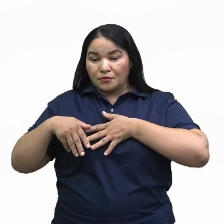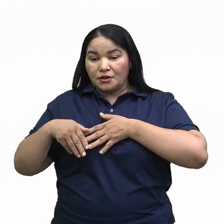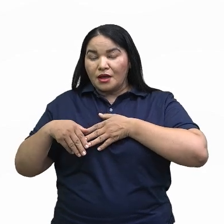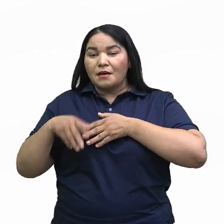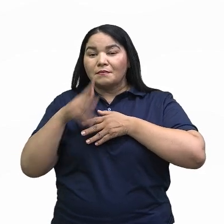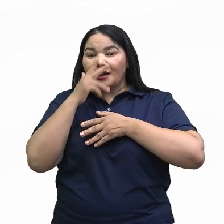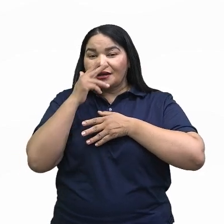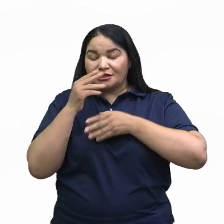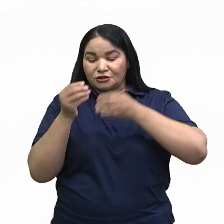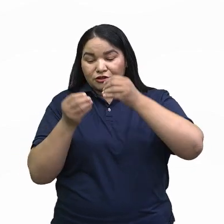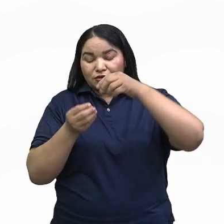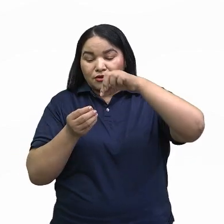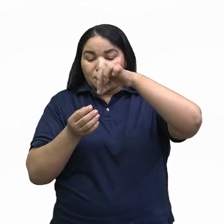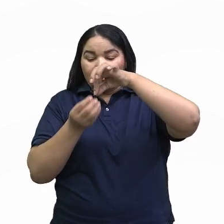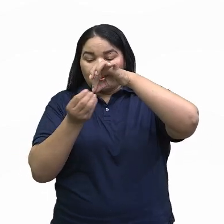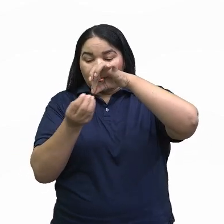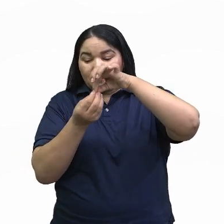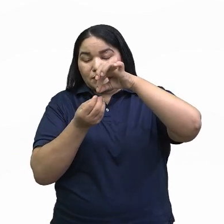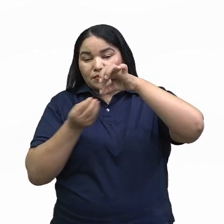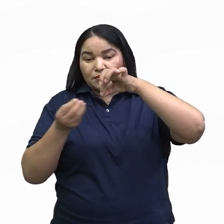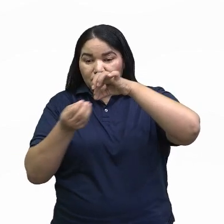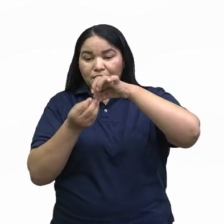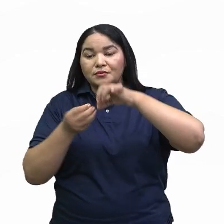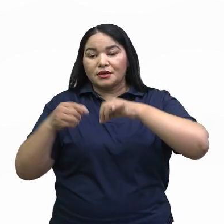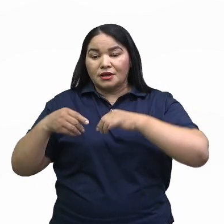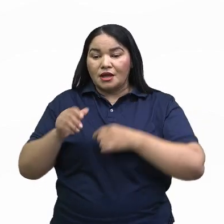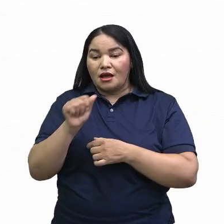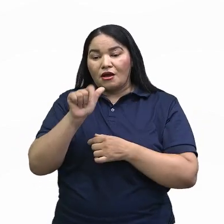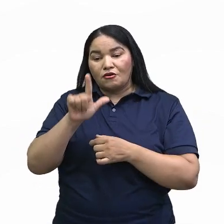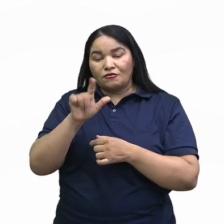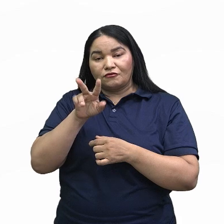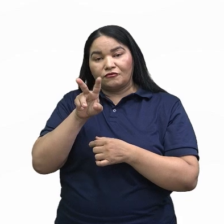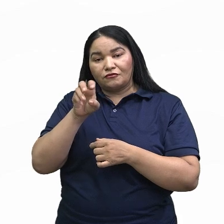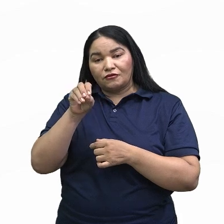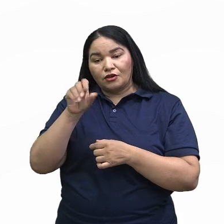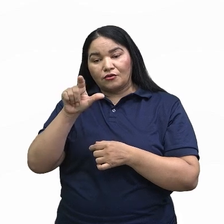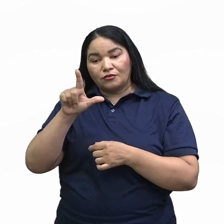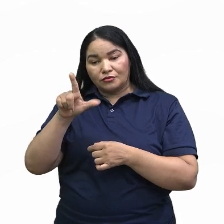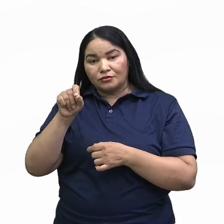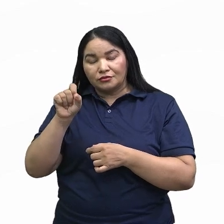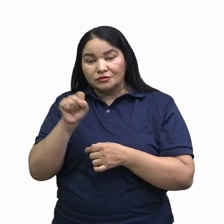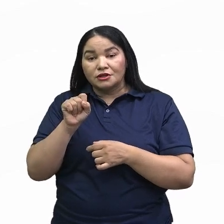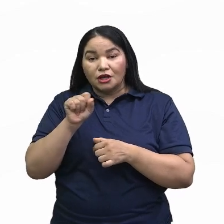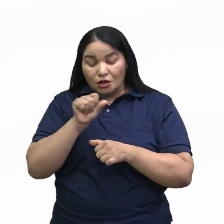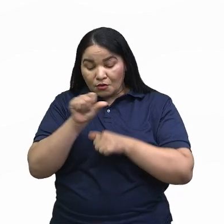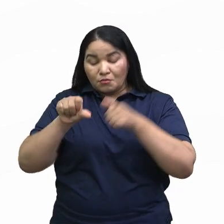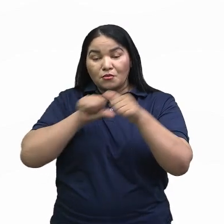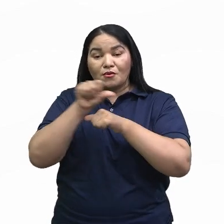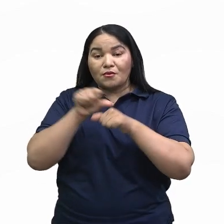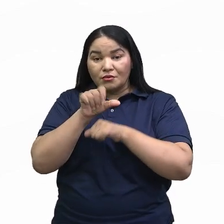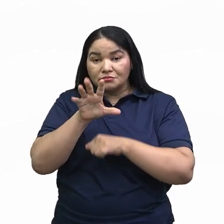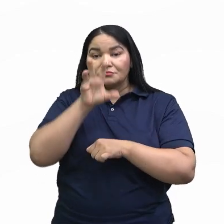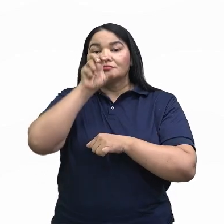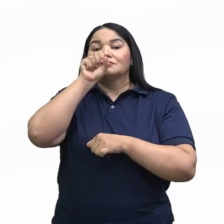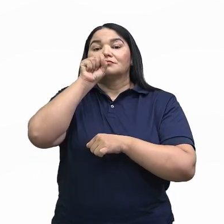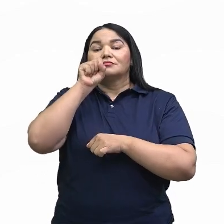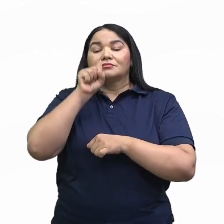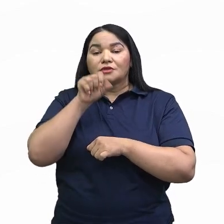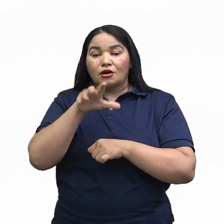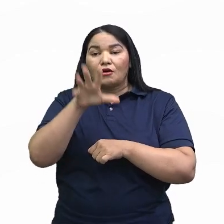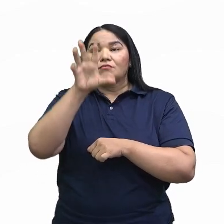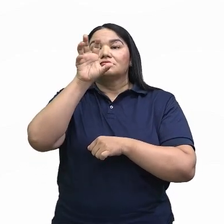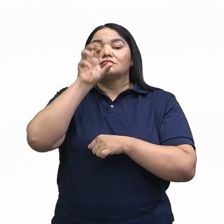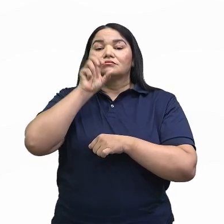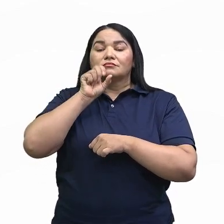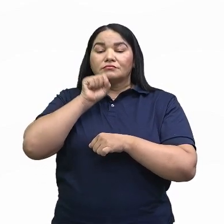está visualizando aí na imagem. É justamente nos alvéolos que acontecem as trocas gasosas, né, onde absorve